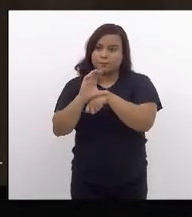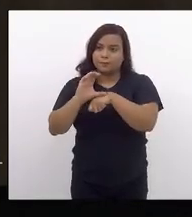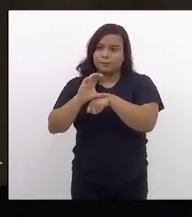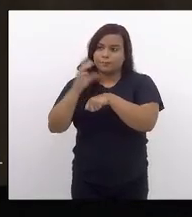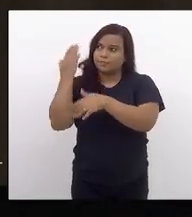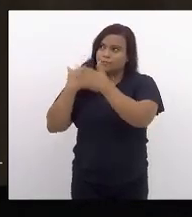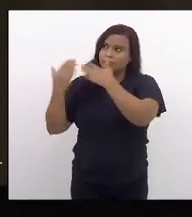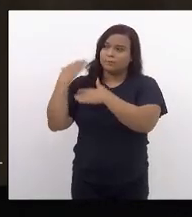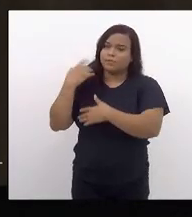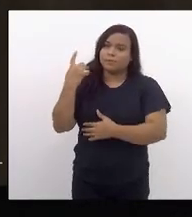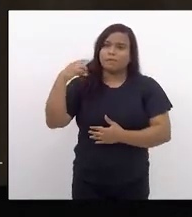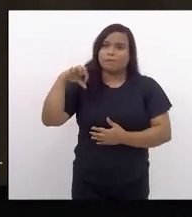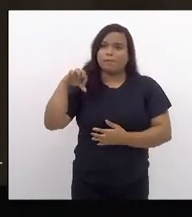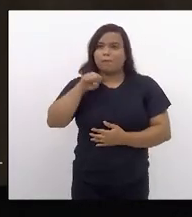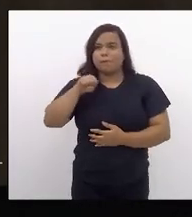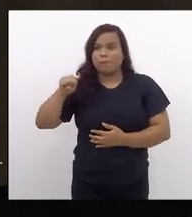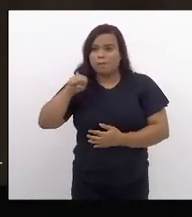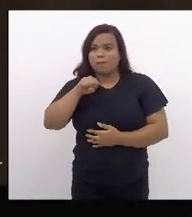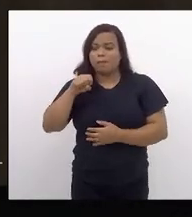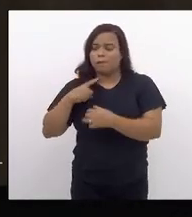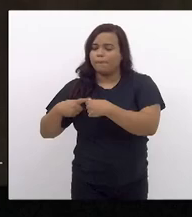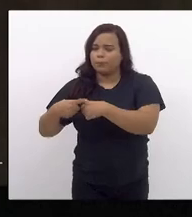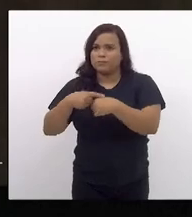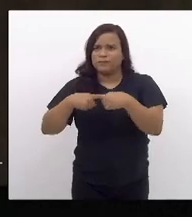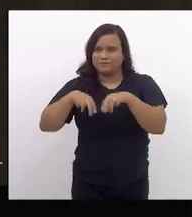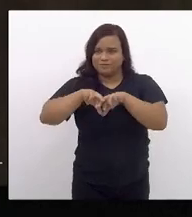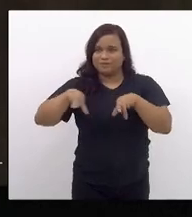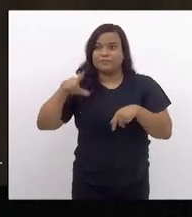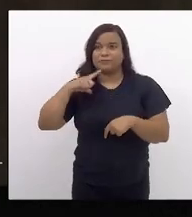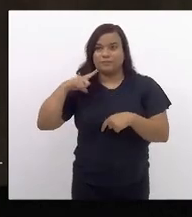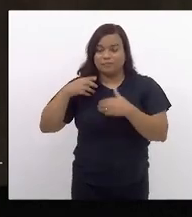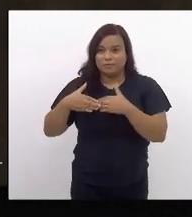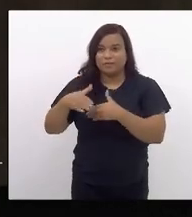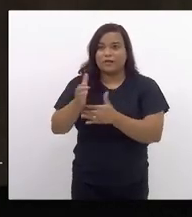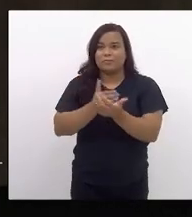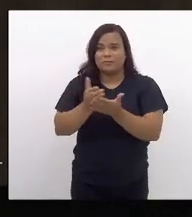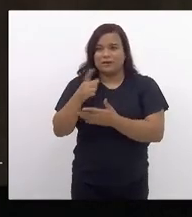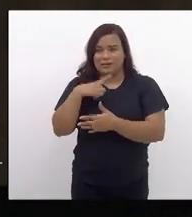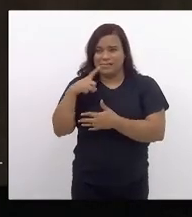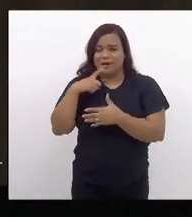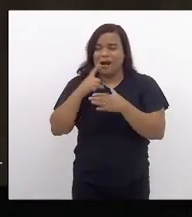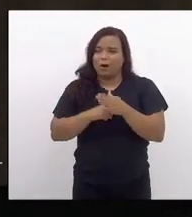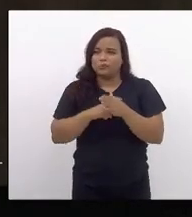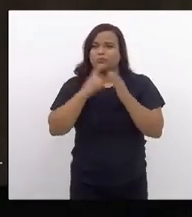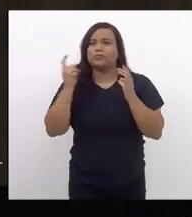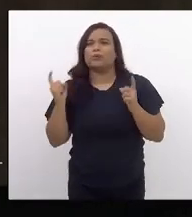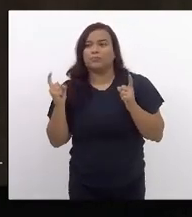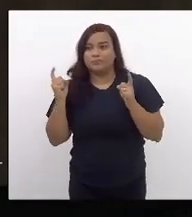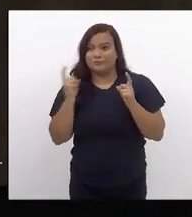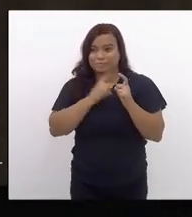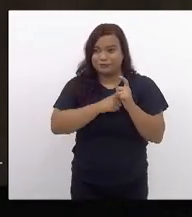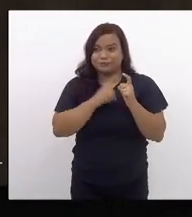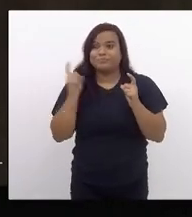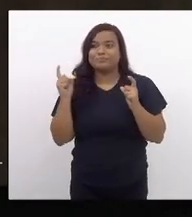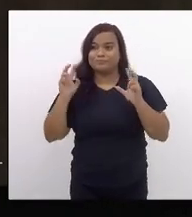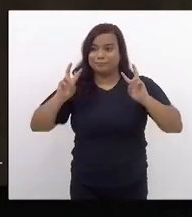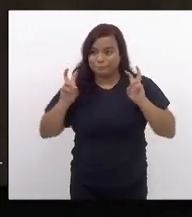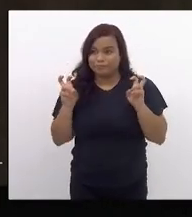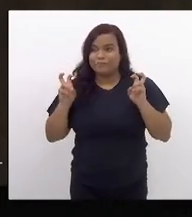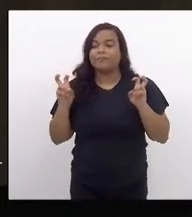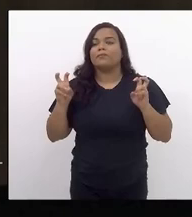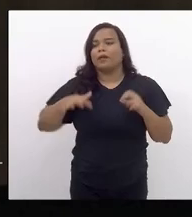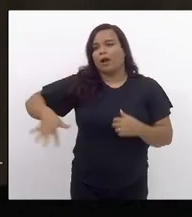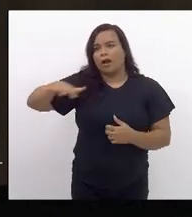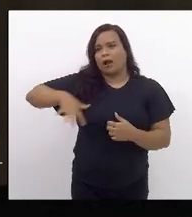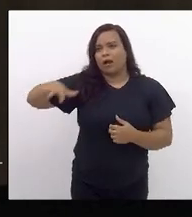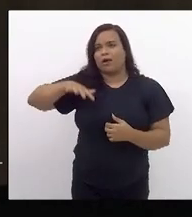88, né, quando os municípios passaram a ter uma certa margem de autonomia, né, no âmbito da Federação